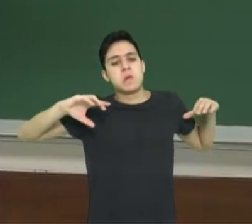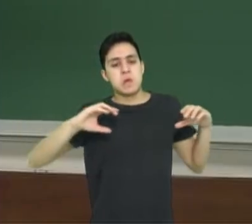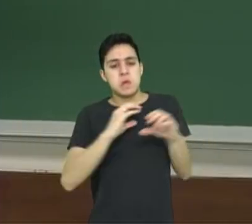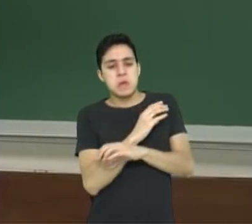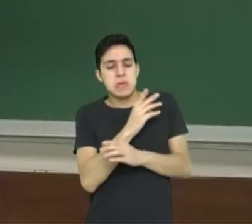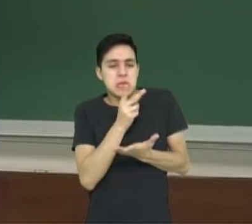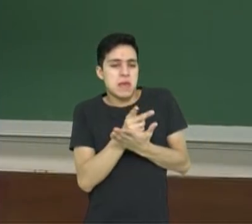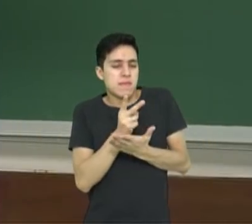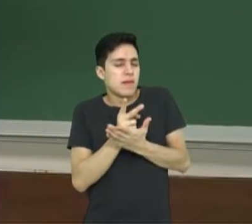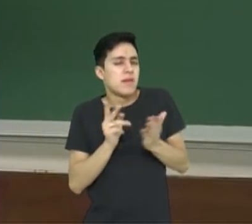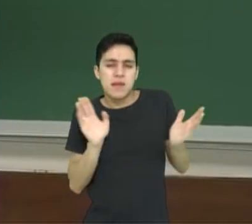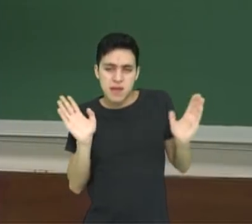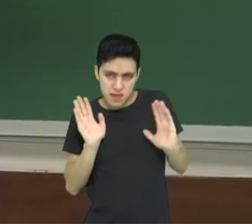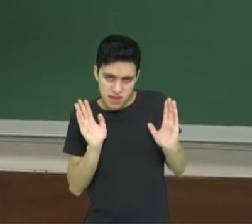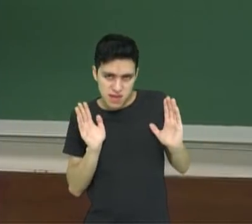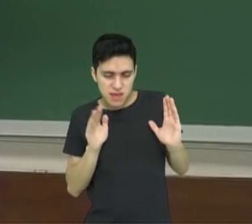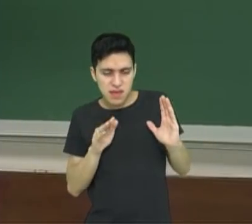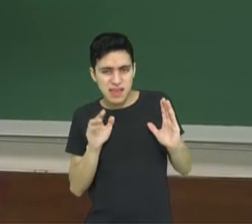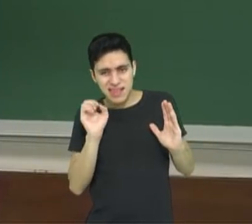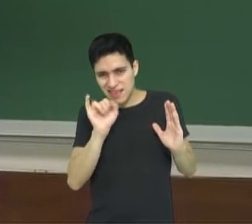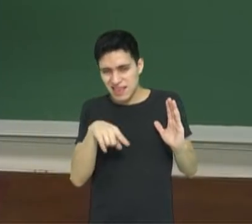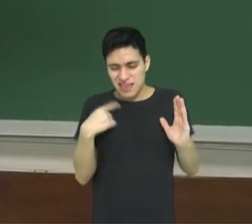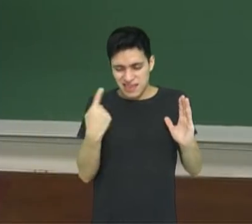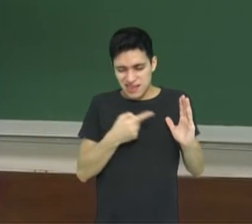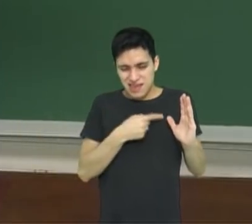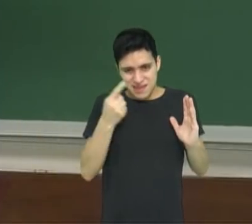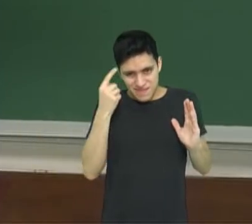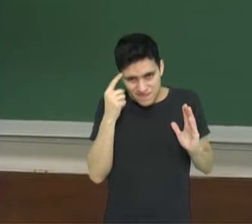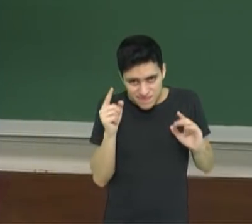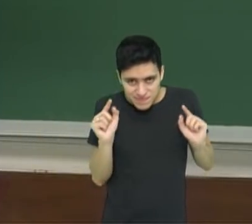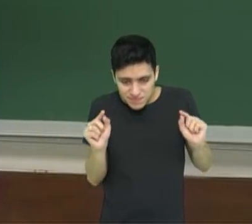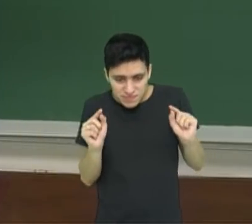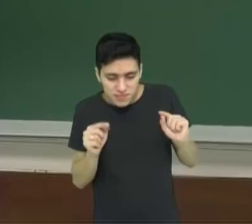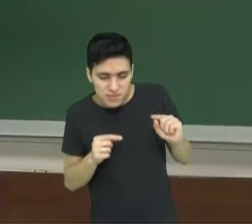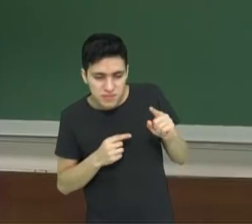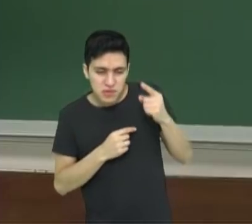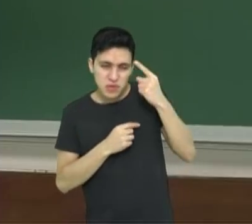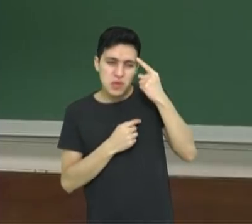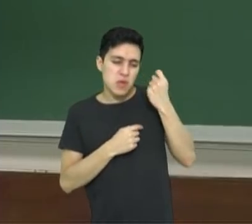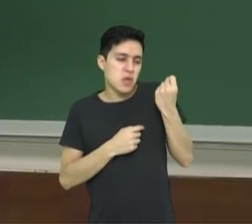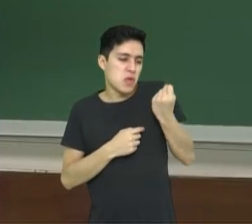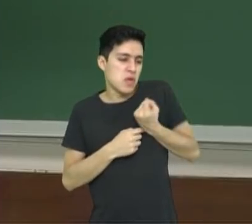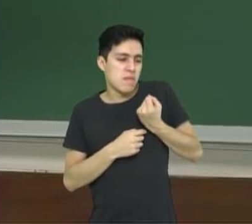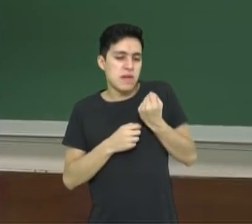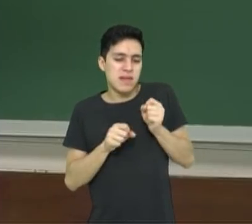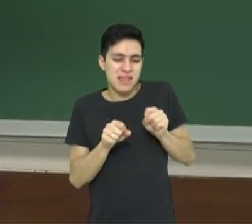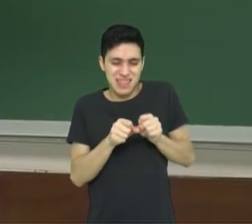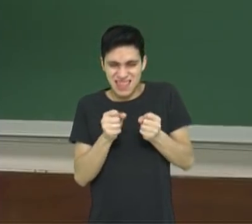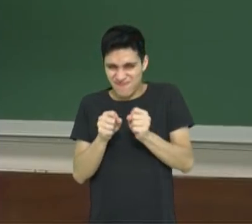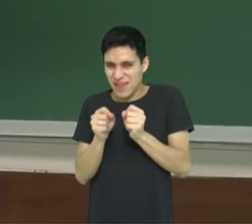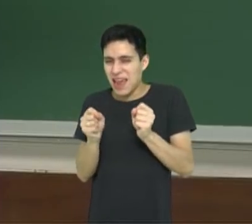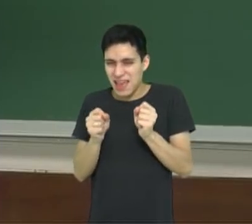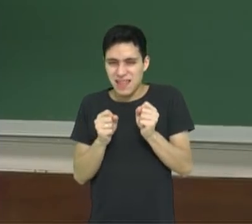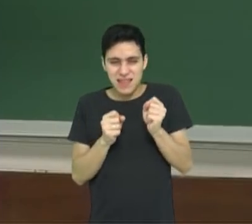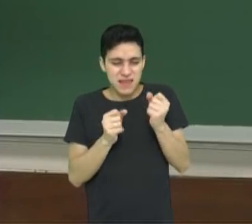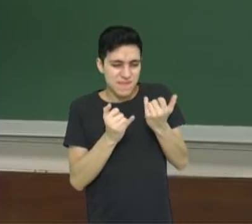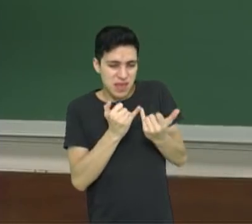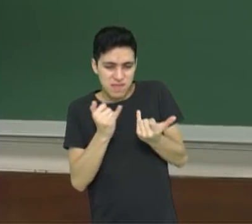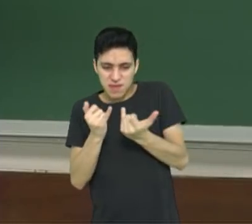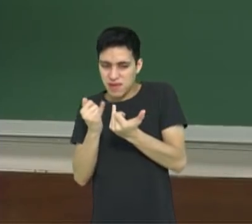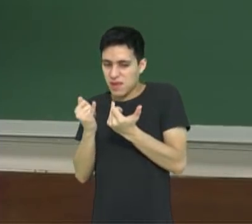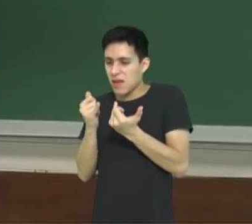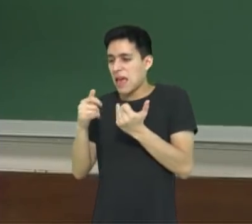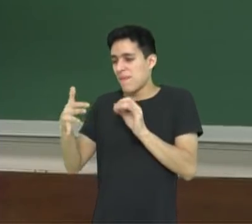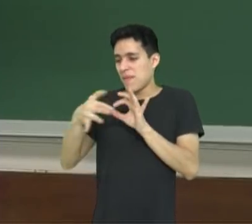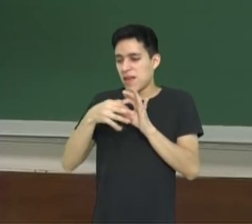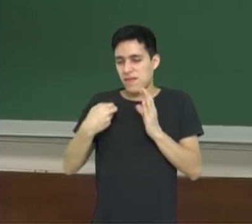cada vez. Na verdade, se a gente pensar, os números racionais, que são os números quebrados, eles fazem muito mais parte da